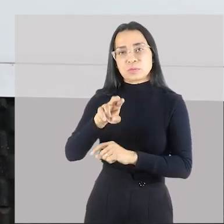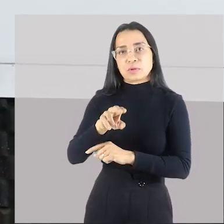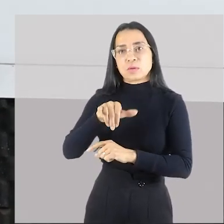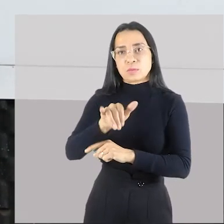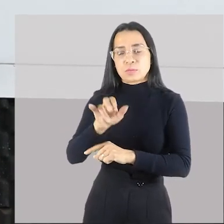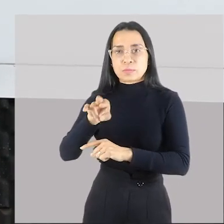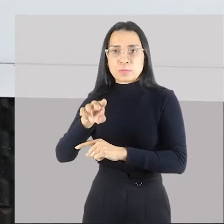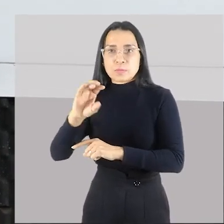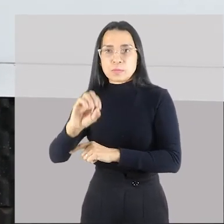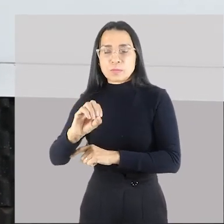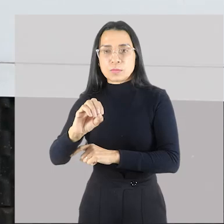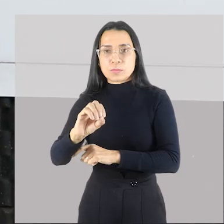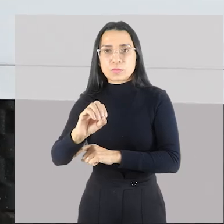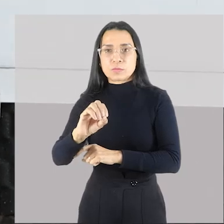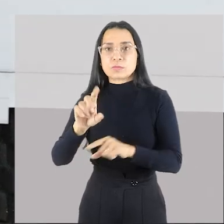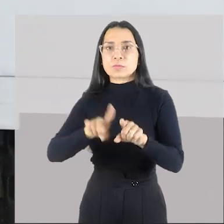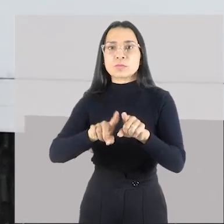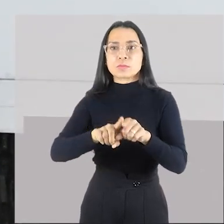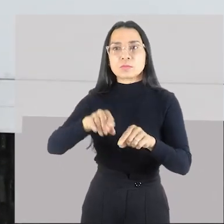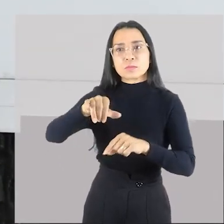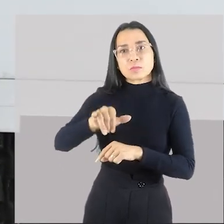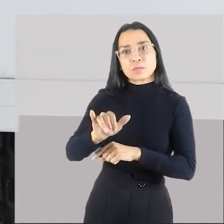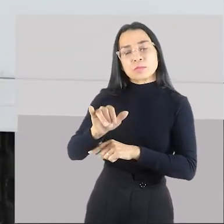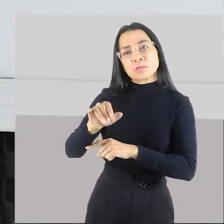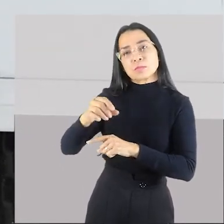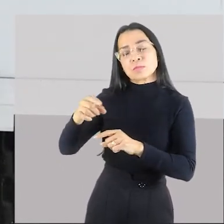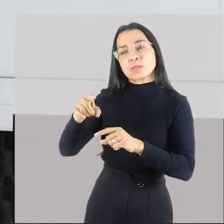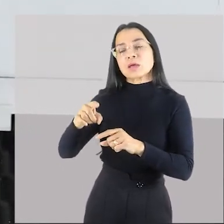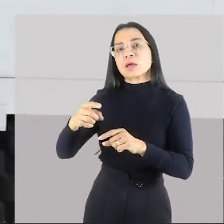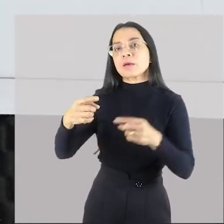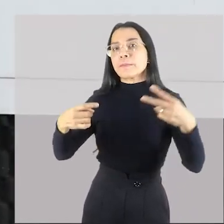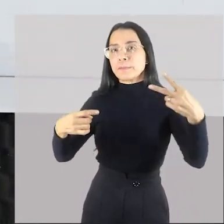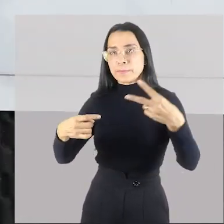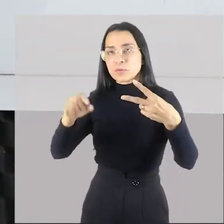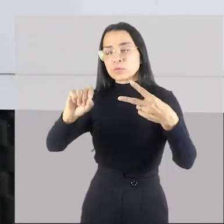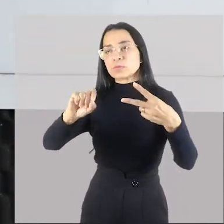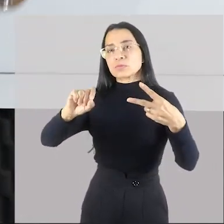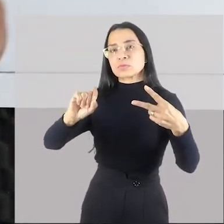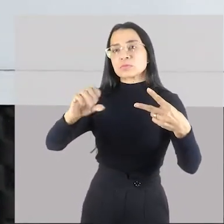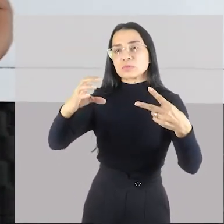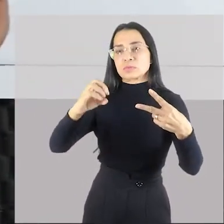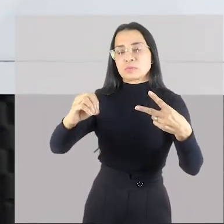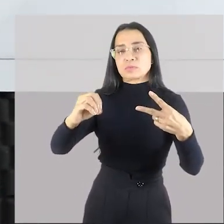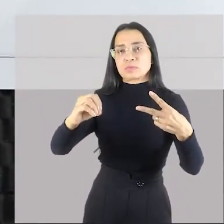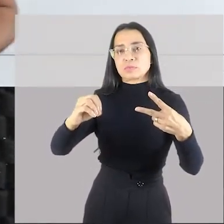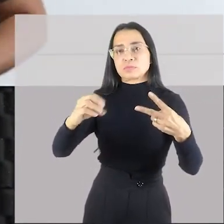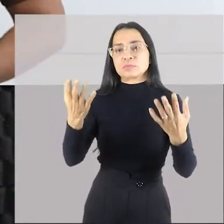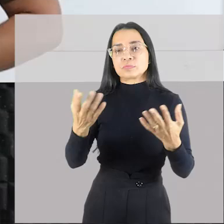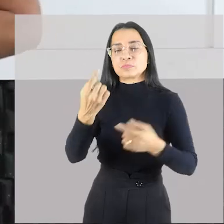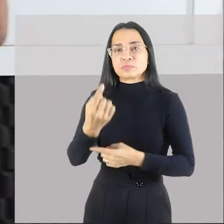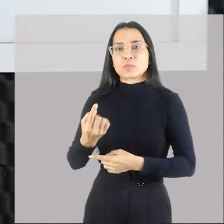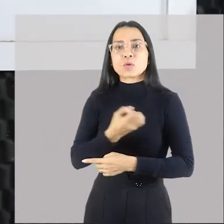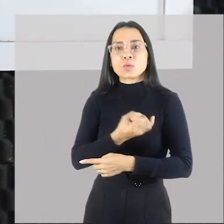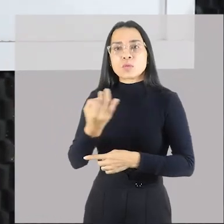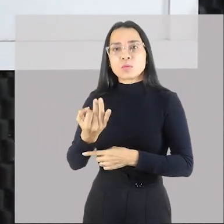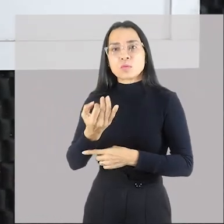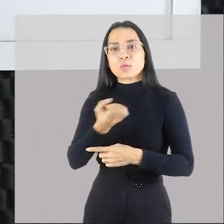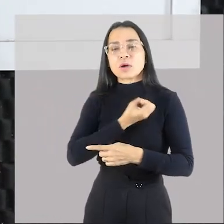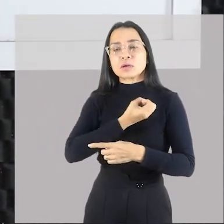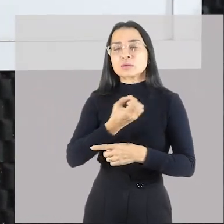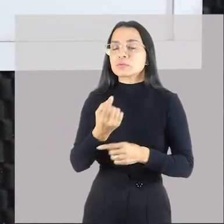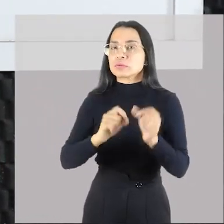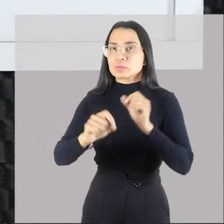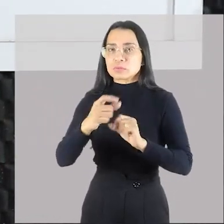y é menor do que zero? Quais valores de x têm imagens positivas? Quais valores de x